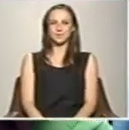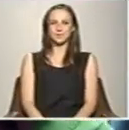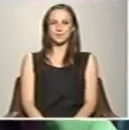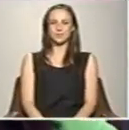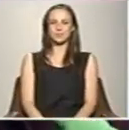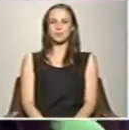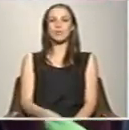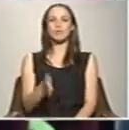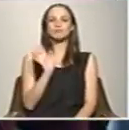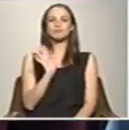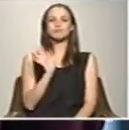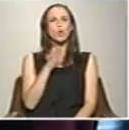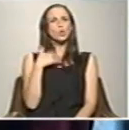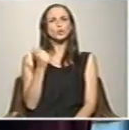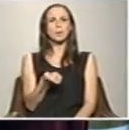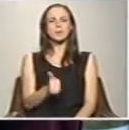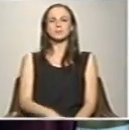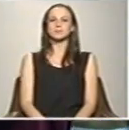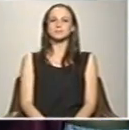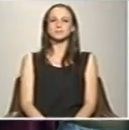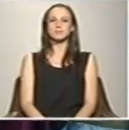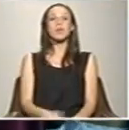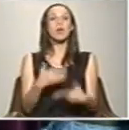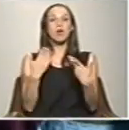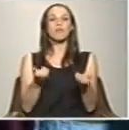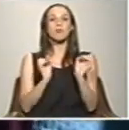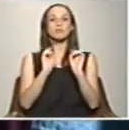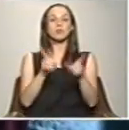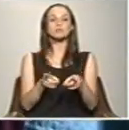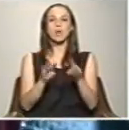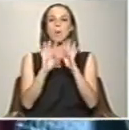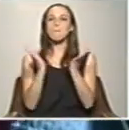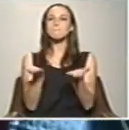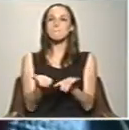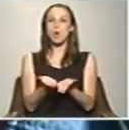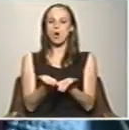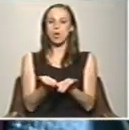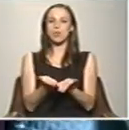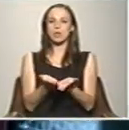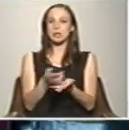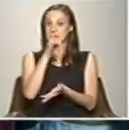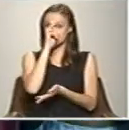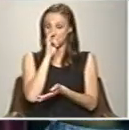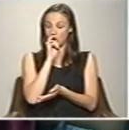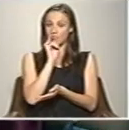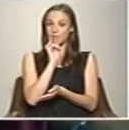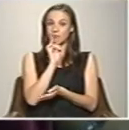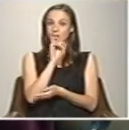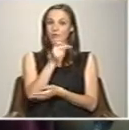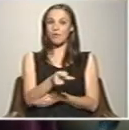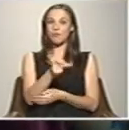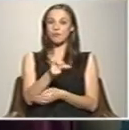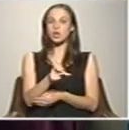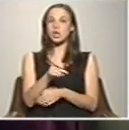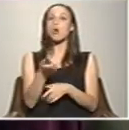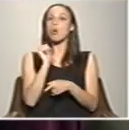Boas, boas, todo mundo. Tudo bem, gente? Olha, vamos então entrando com a bola. Basta pegar um lugar. Lembrando, ficar ou de sapatilha